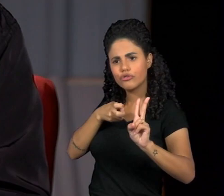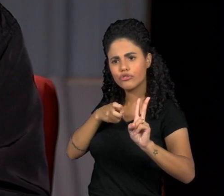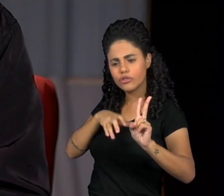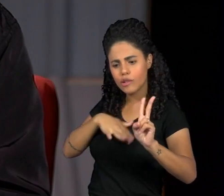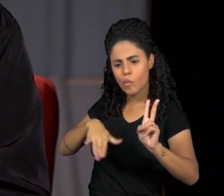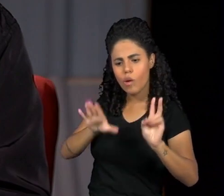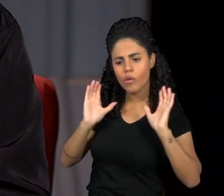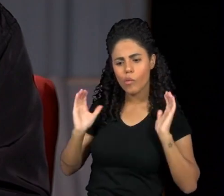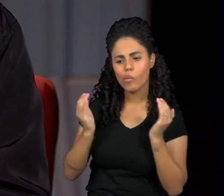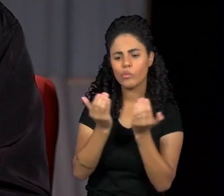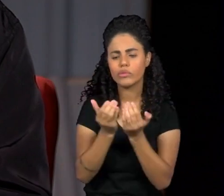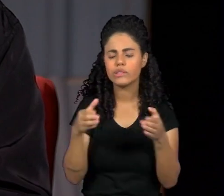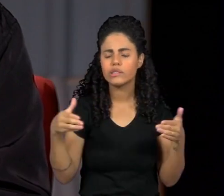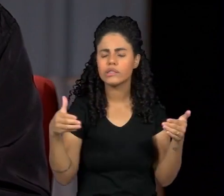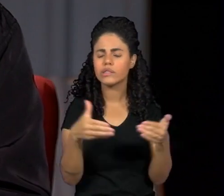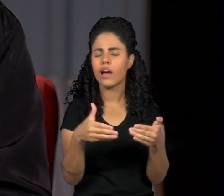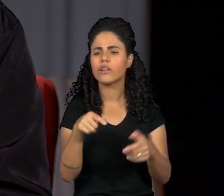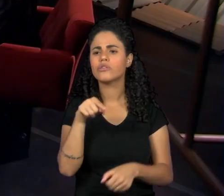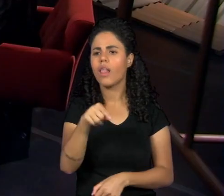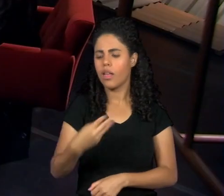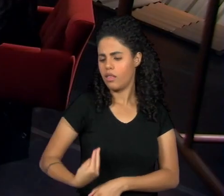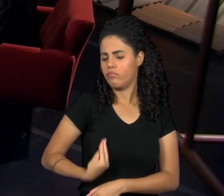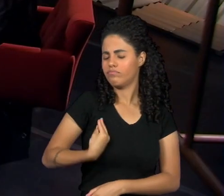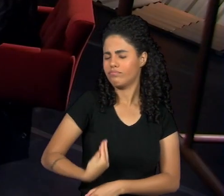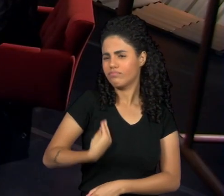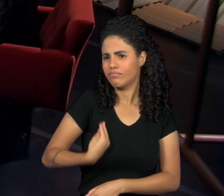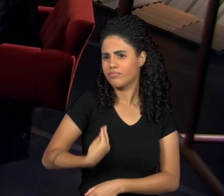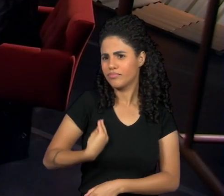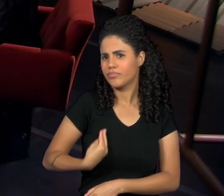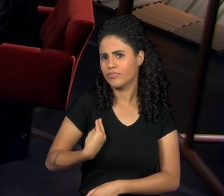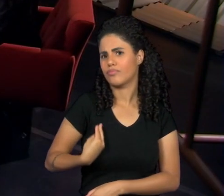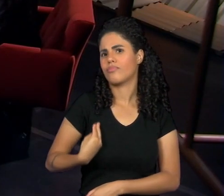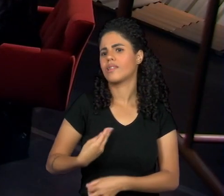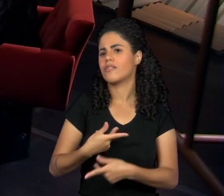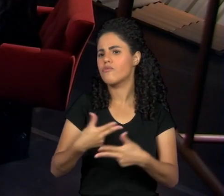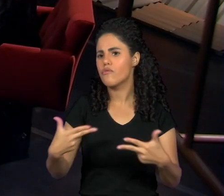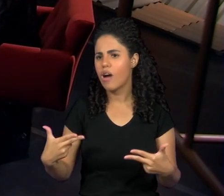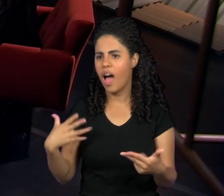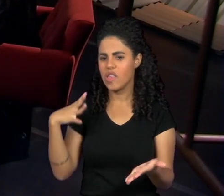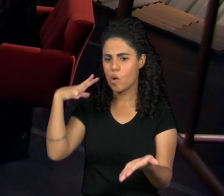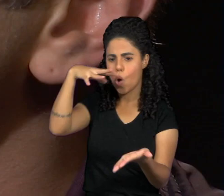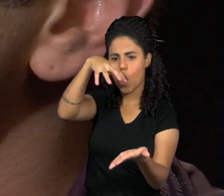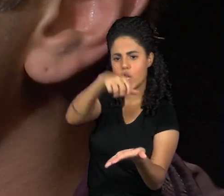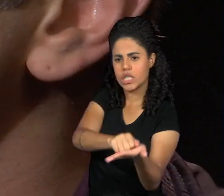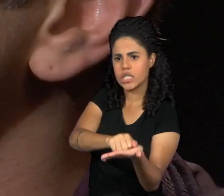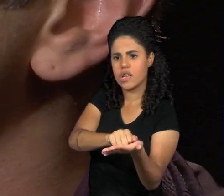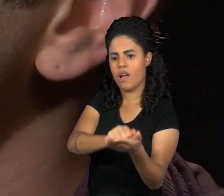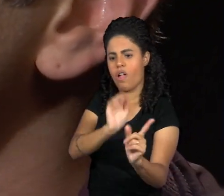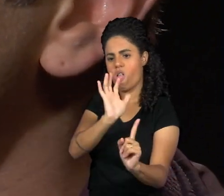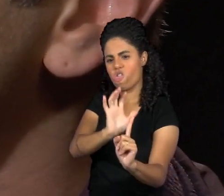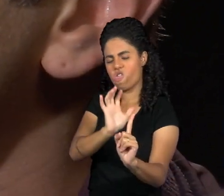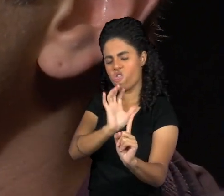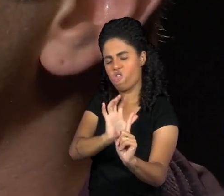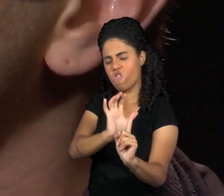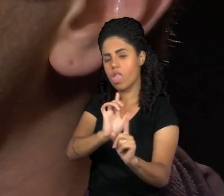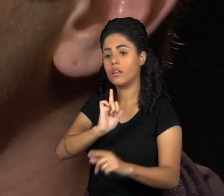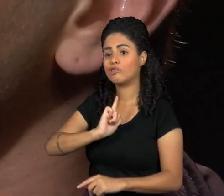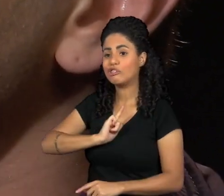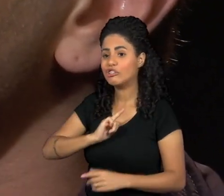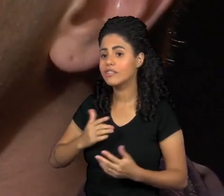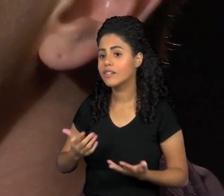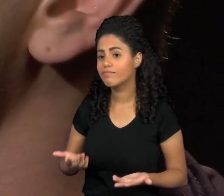comunidade que vivia com resquícios coloniais ainda muito, muito fortes, muito